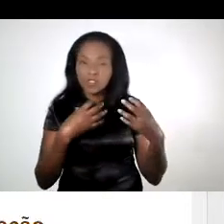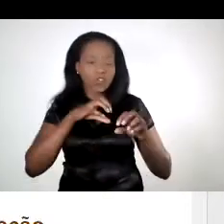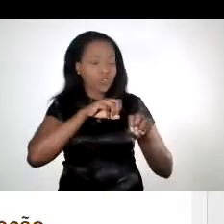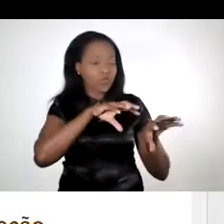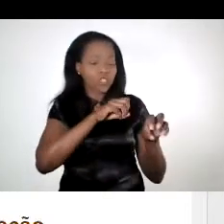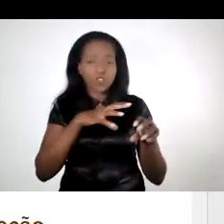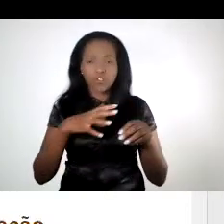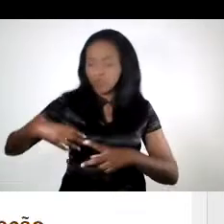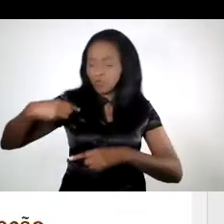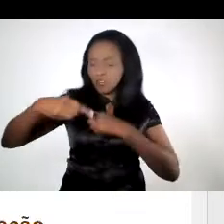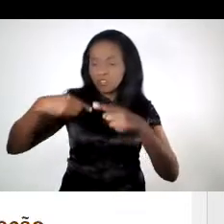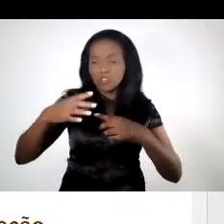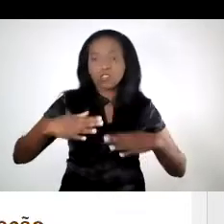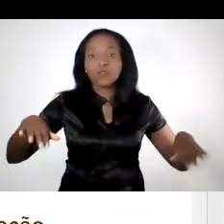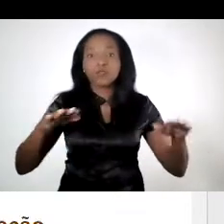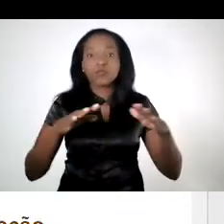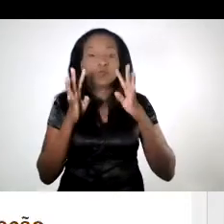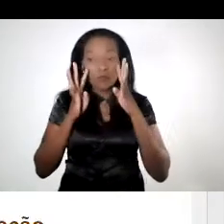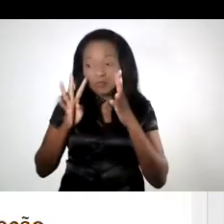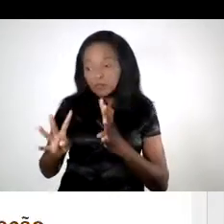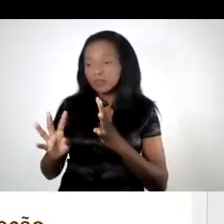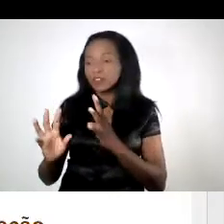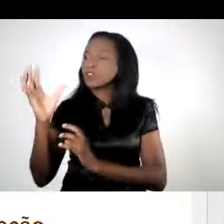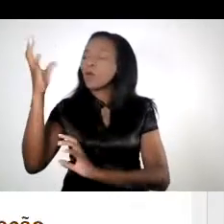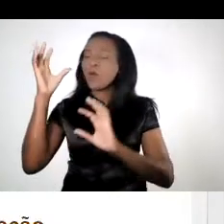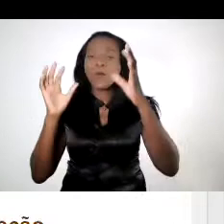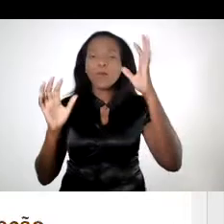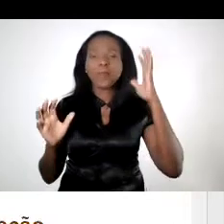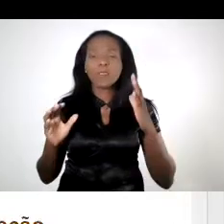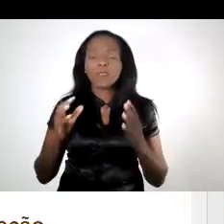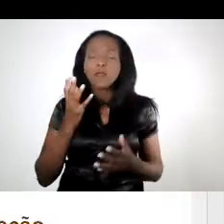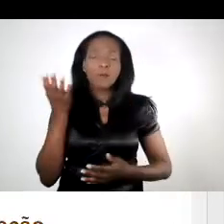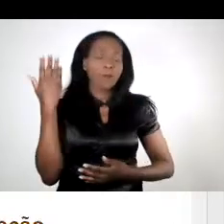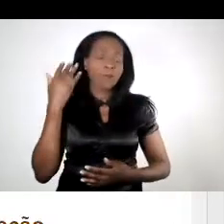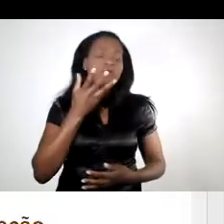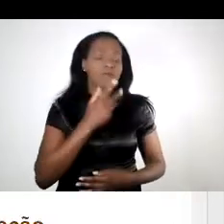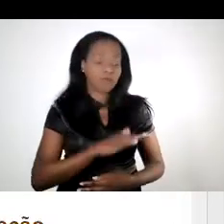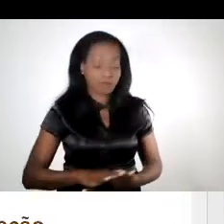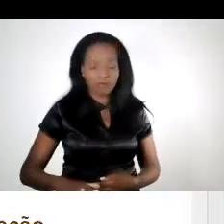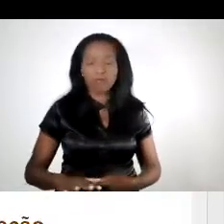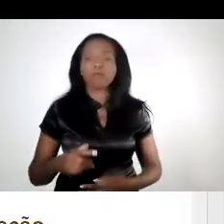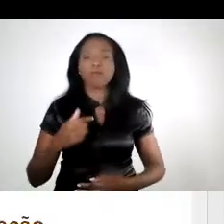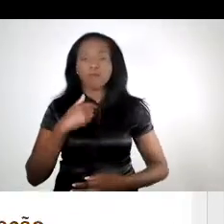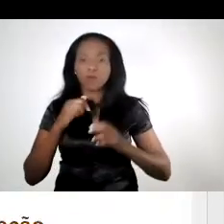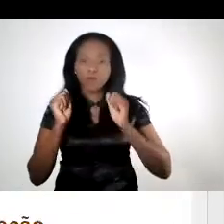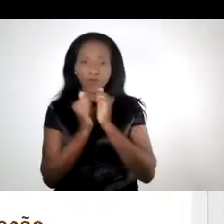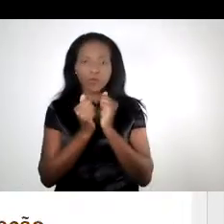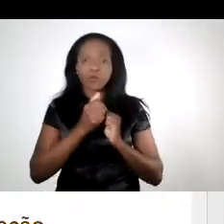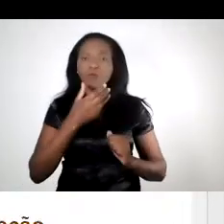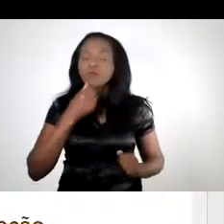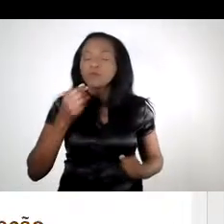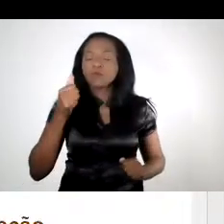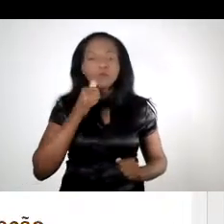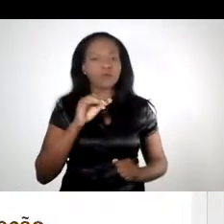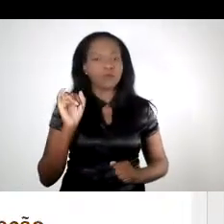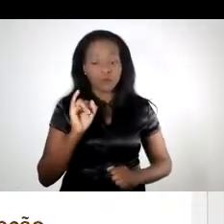a observar a natureza. Desde criança, eu e meus irmãos fomos aprendendo a cuidar da